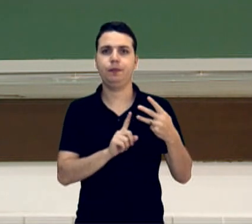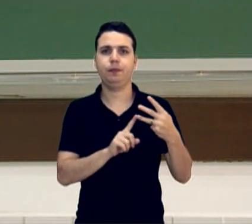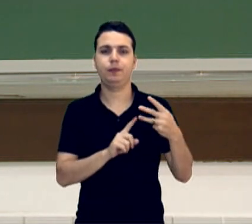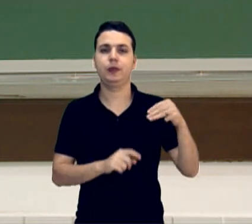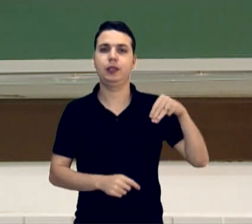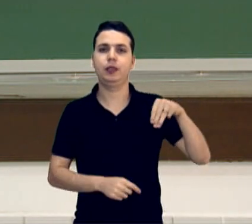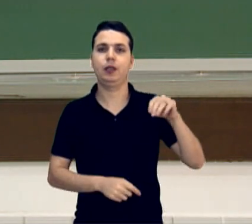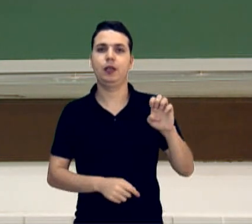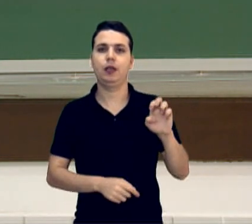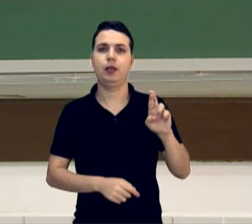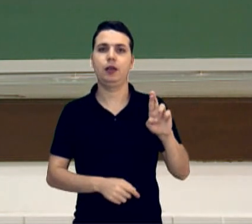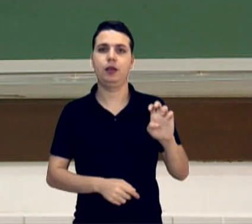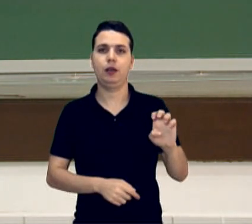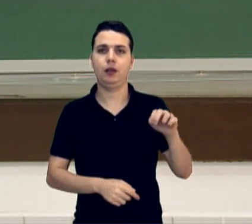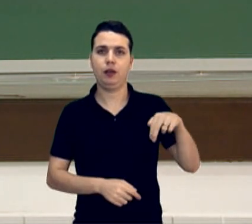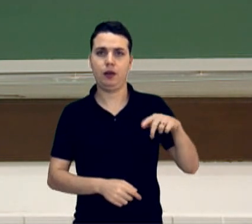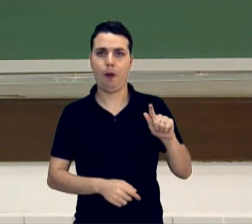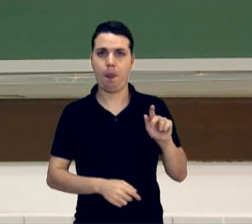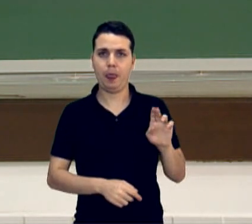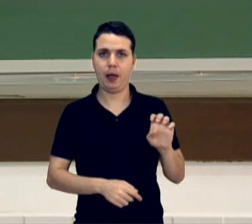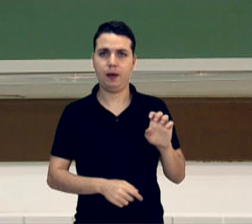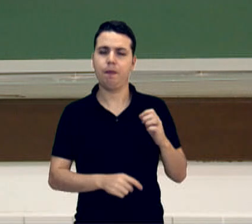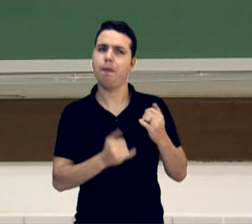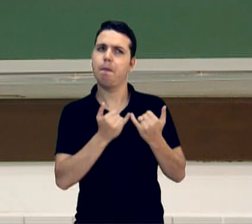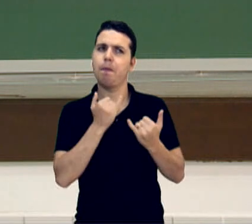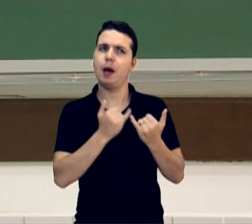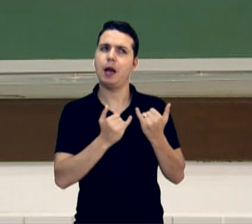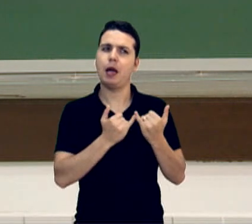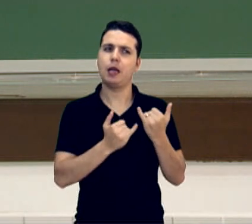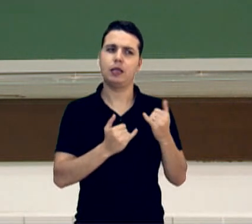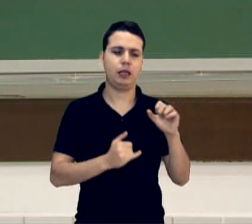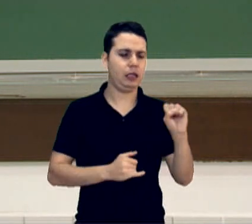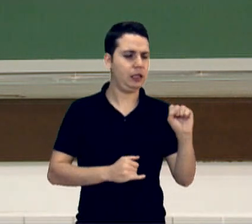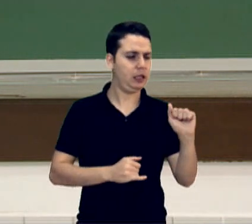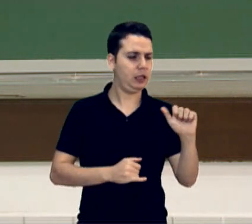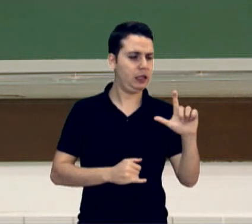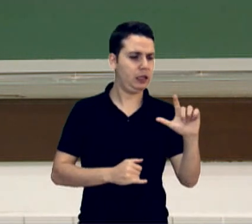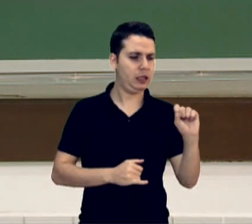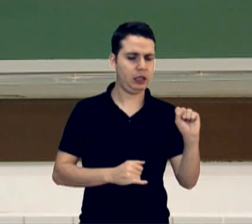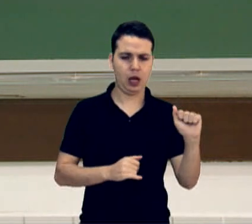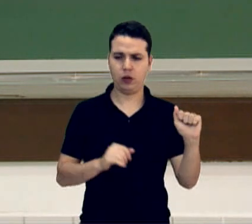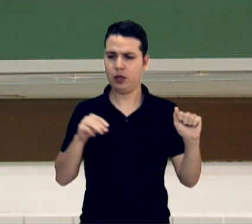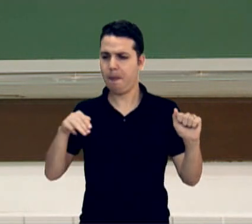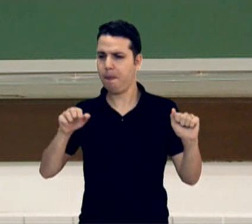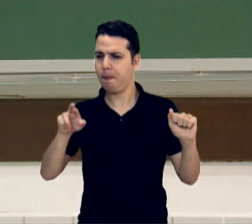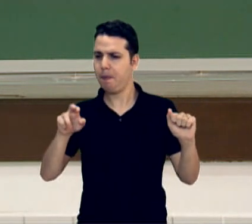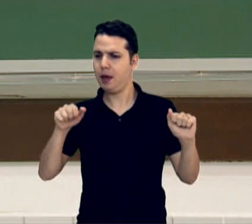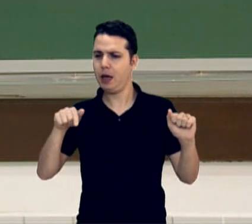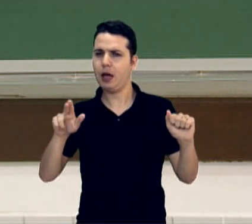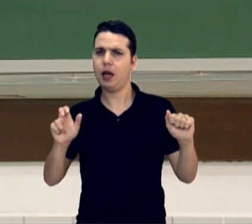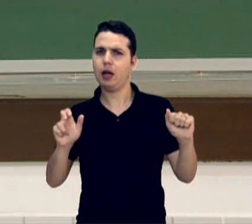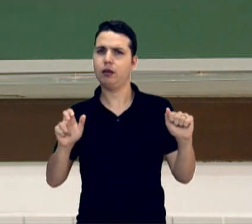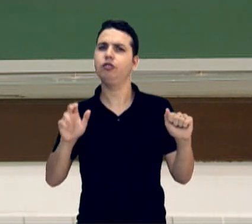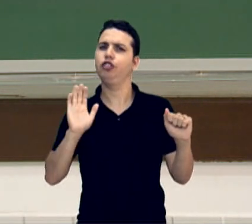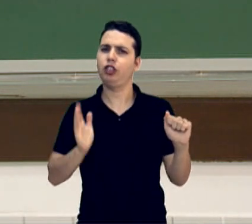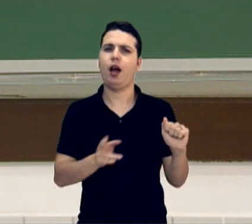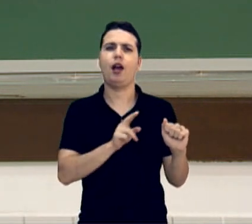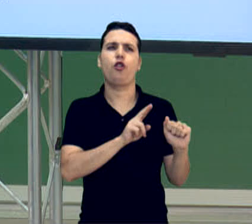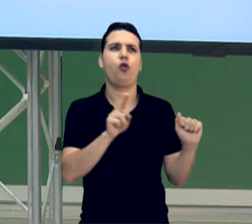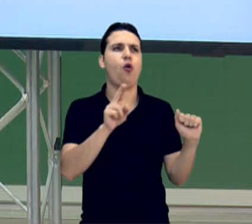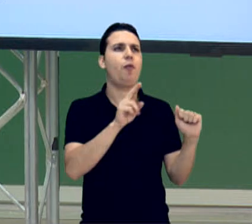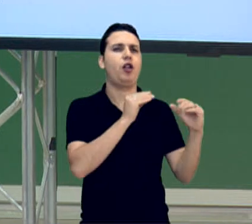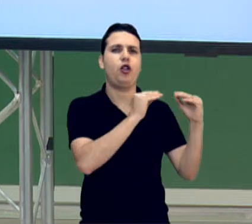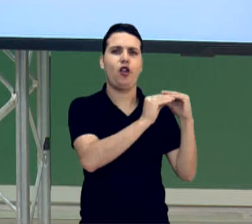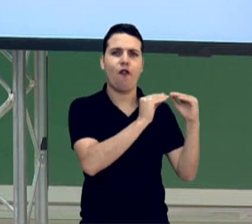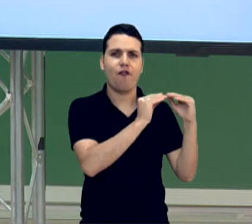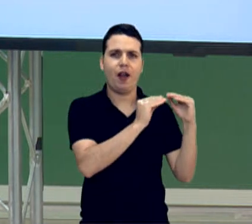Merengue. Parece que está associado, né? Salsa e merengue. Já foi nome de filme, nome de novela, nome de um monte de coisa, né? Mas tem uma